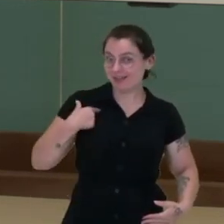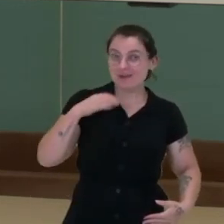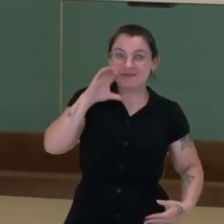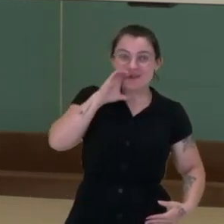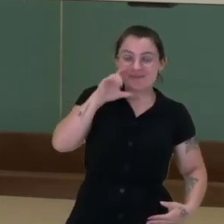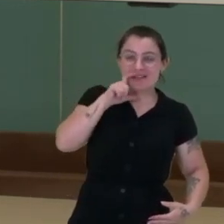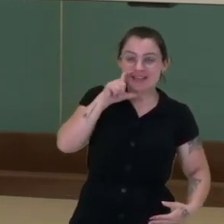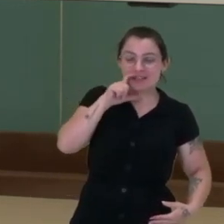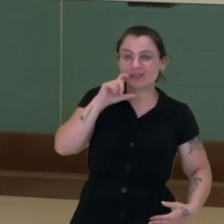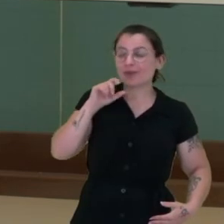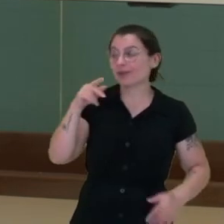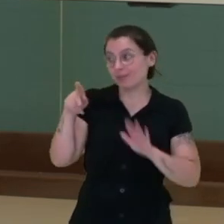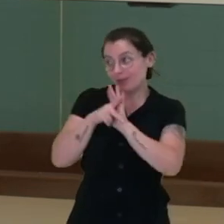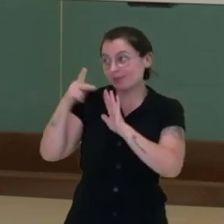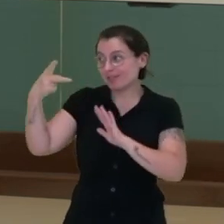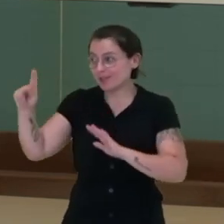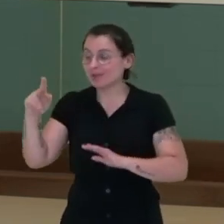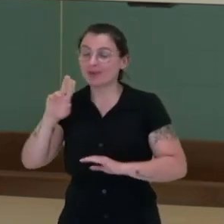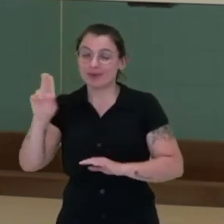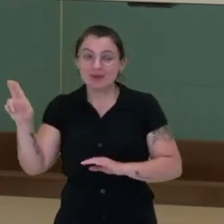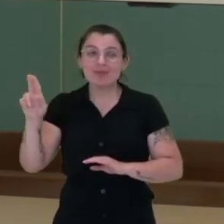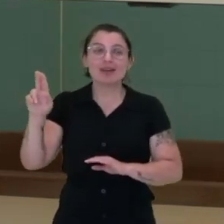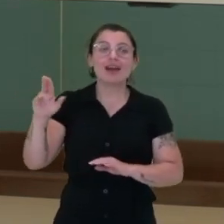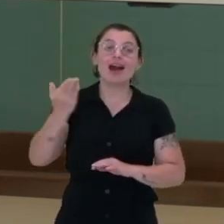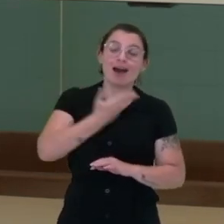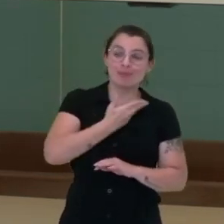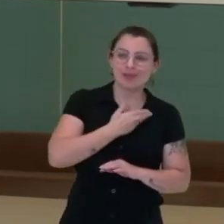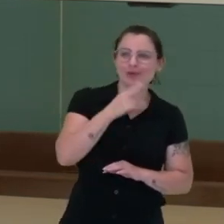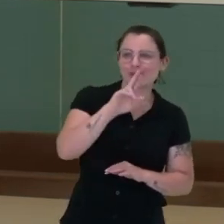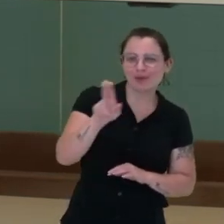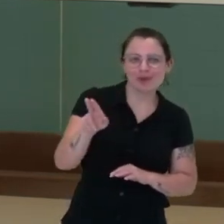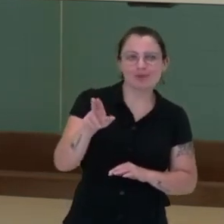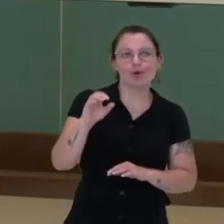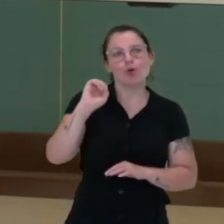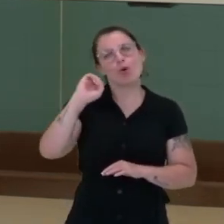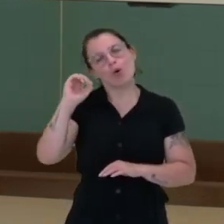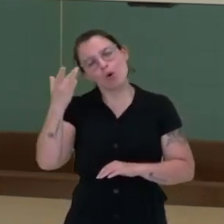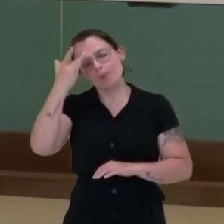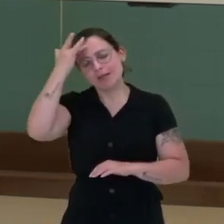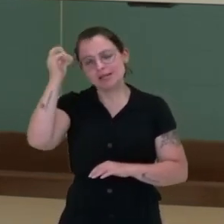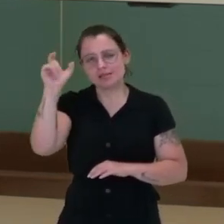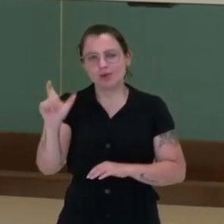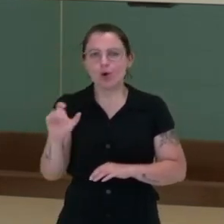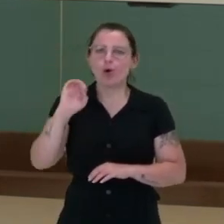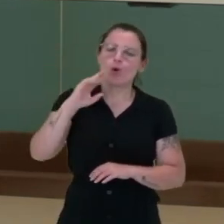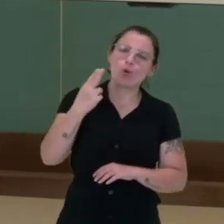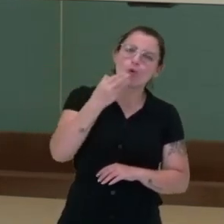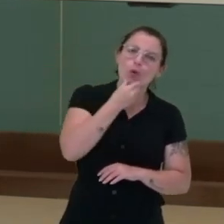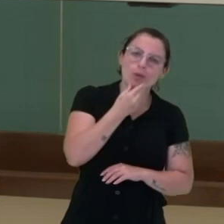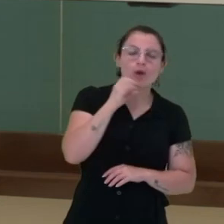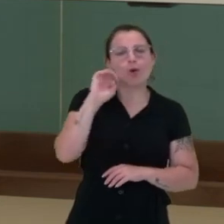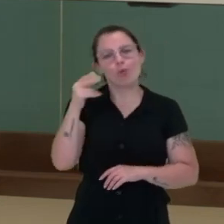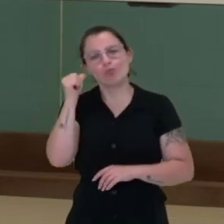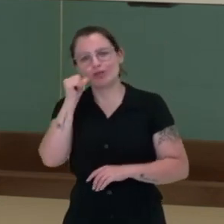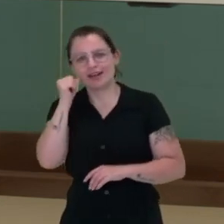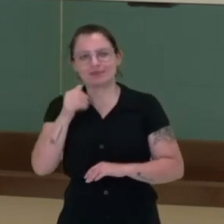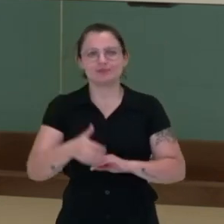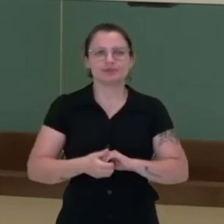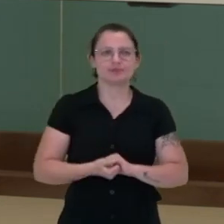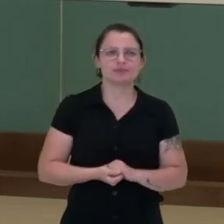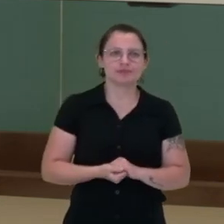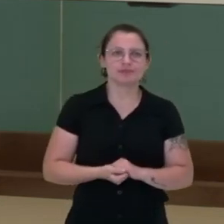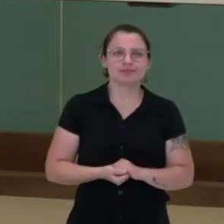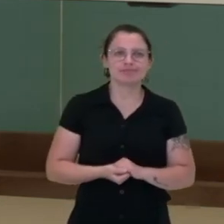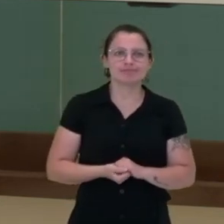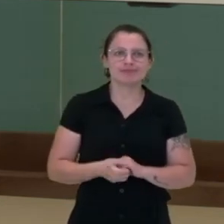ter colocado seu nome, o nome do seu colega, ou ter colocado ser humano, ou homem, ou mulher. Isso mesmo.